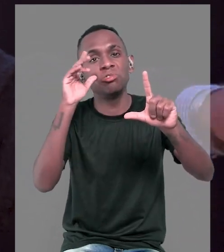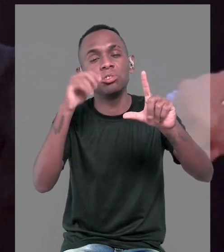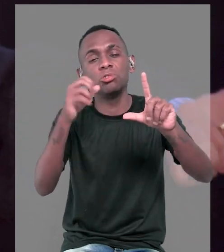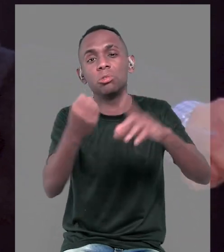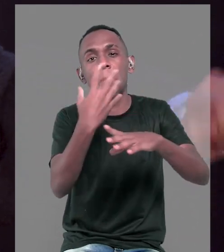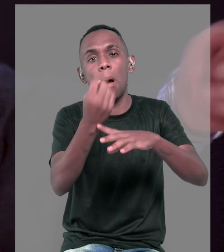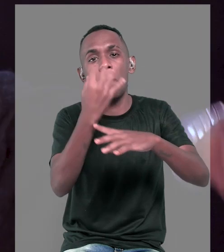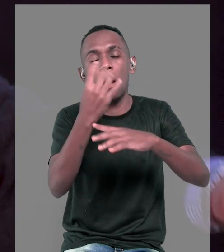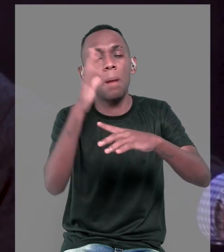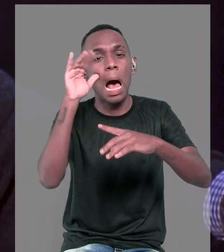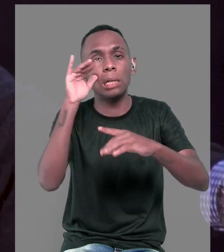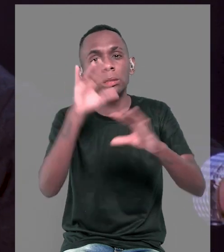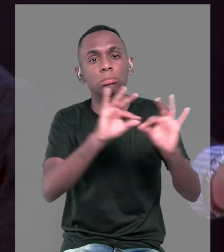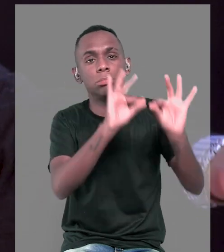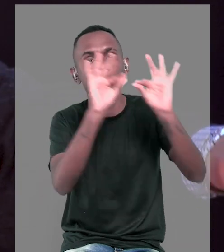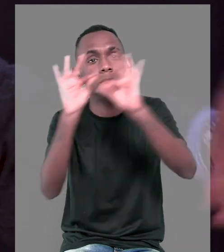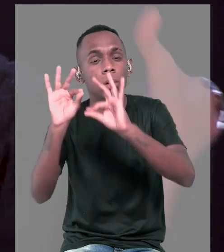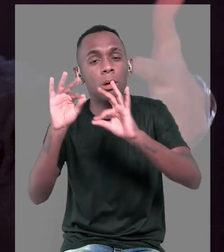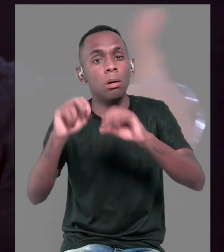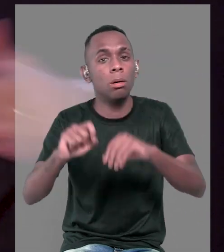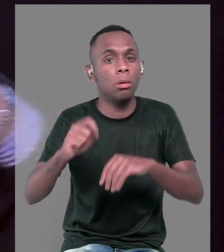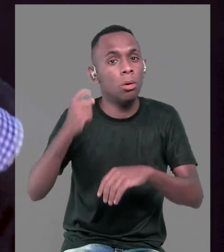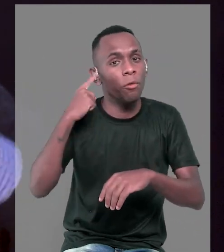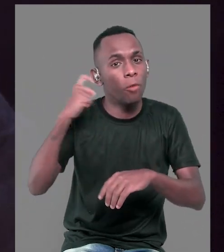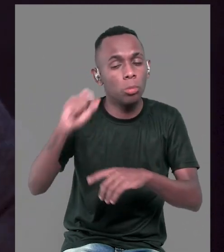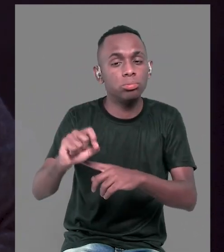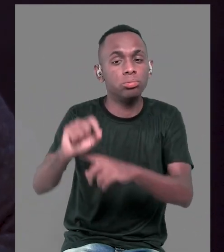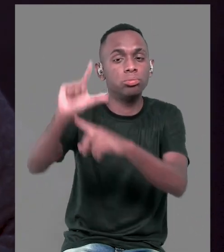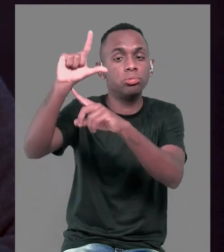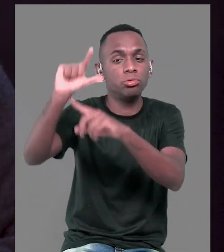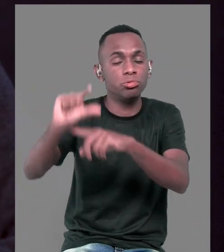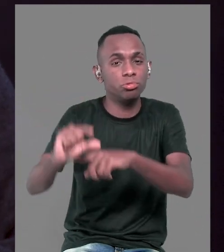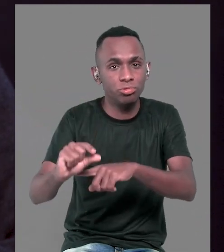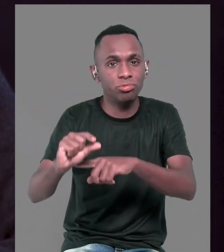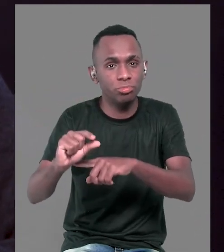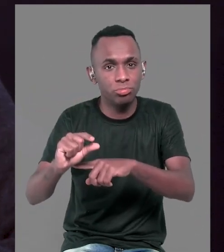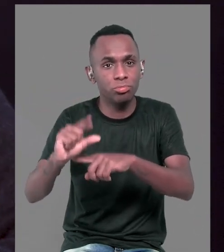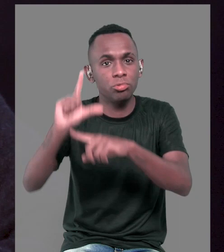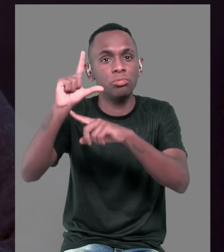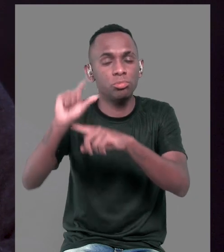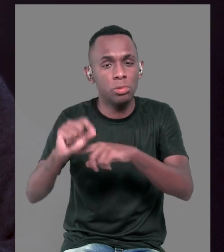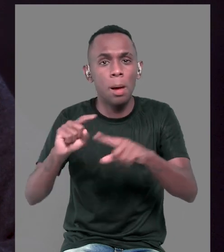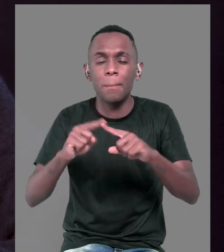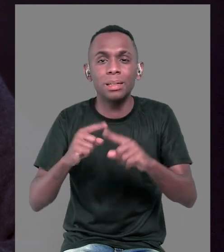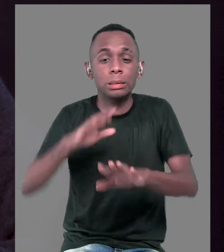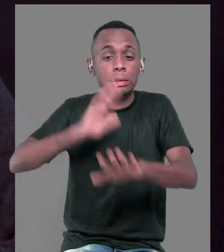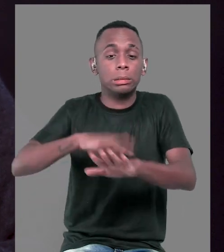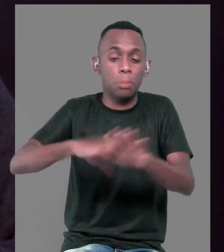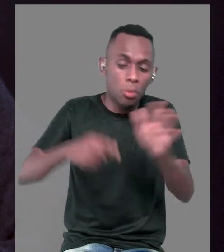E aumenta o volume, abaixa o volume. Sabe operar, mas não sabe como funciona. O pensamento vai ser